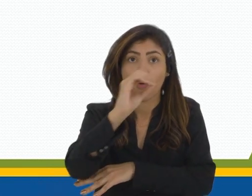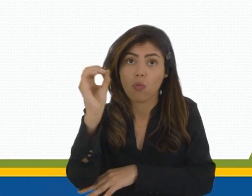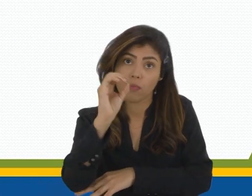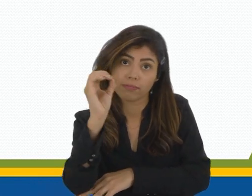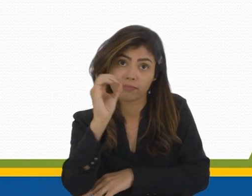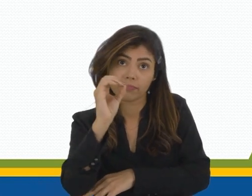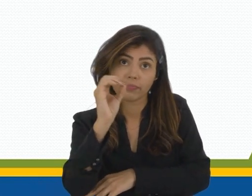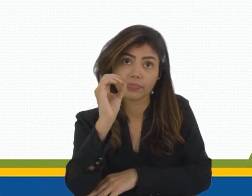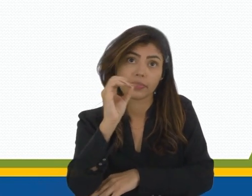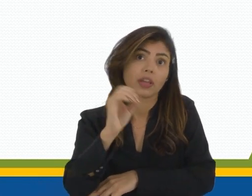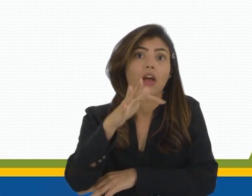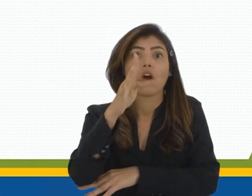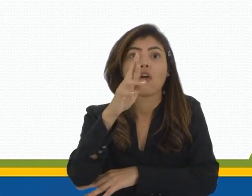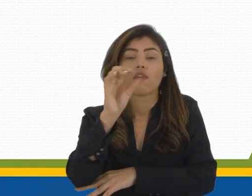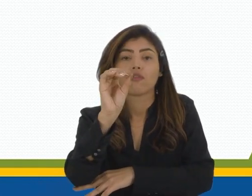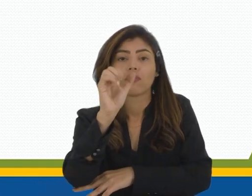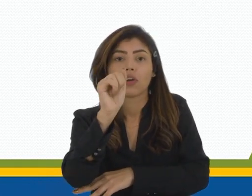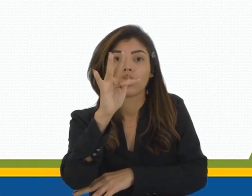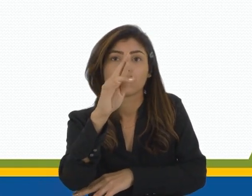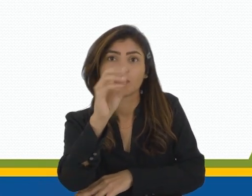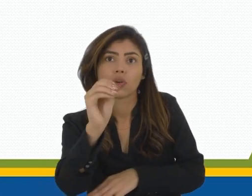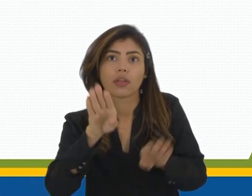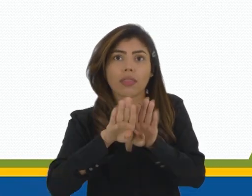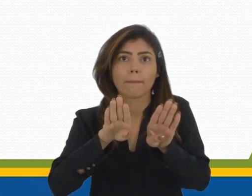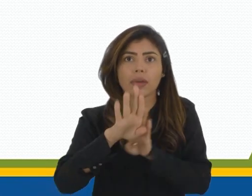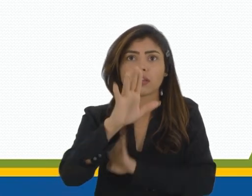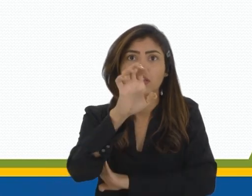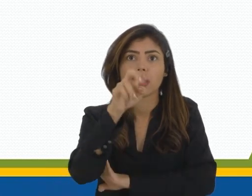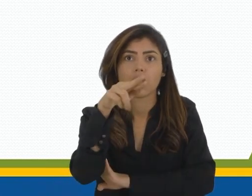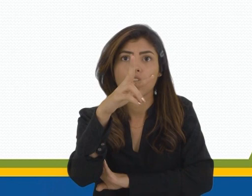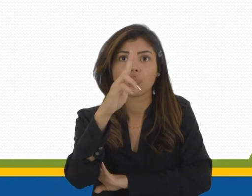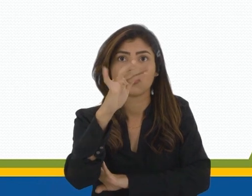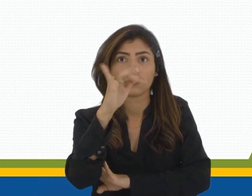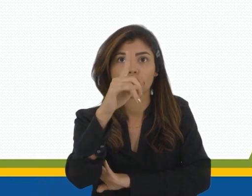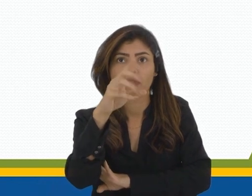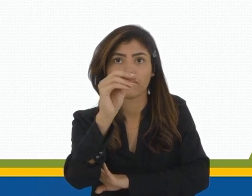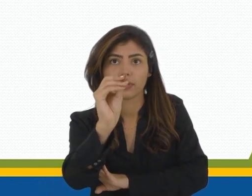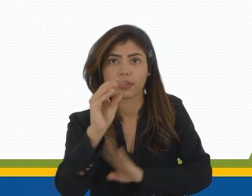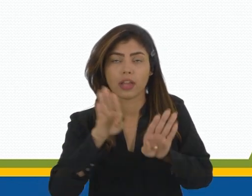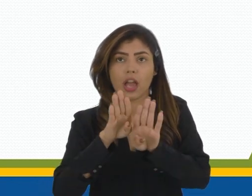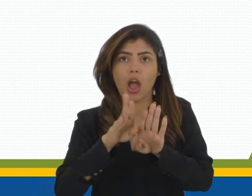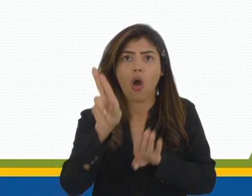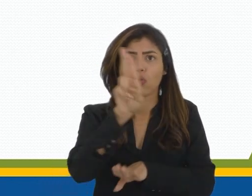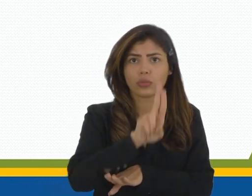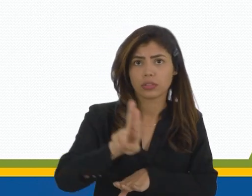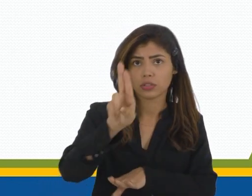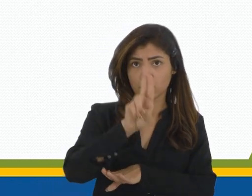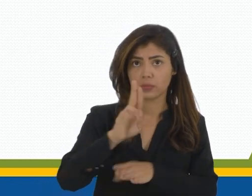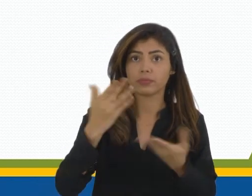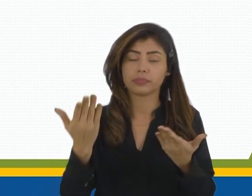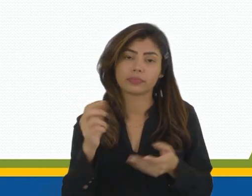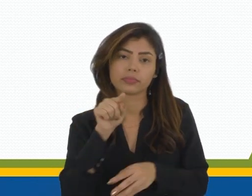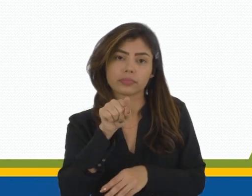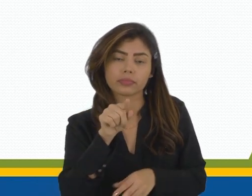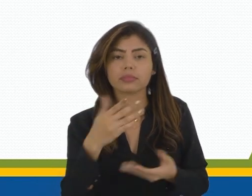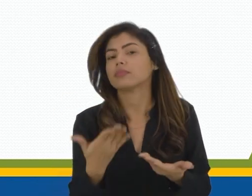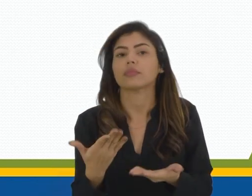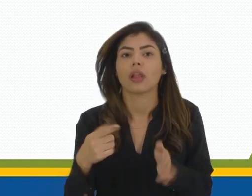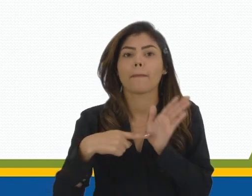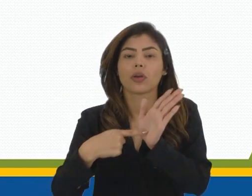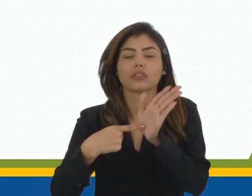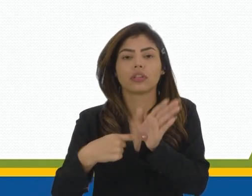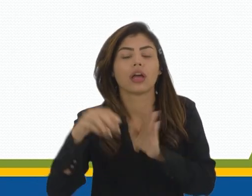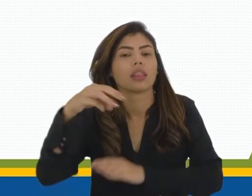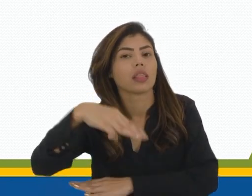oxigênio, fósforo e enxofre, que são elementos químicos que nós usamos a sigla de CHOMPs, que eles estão presentes